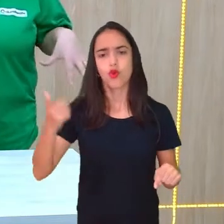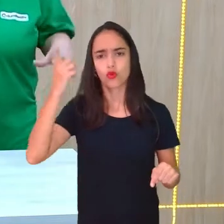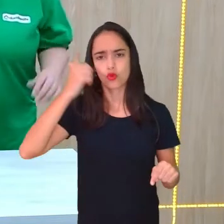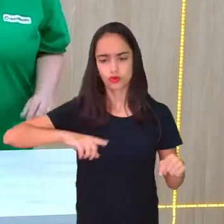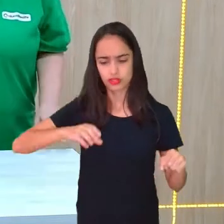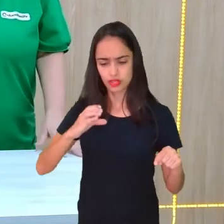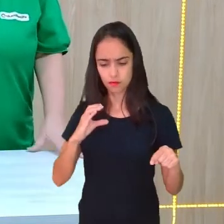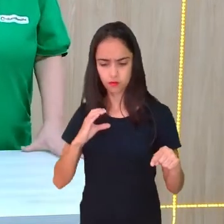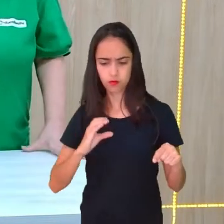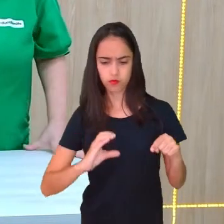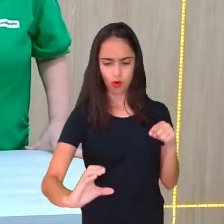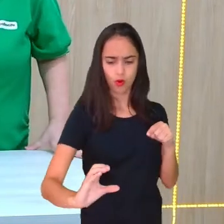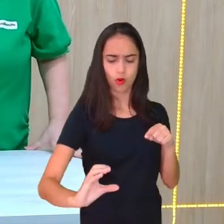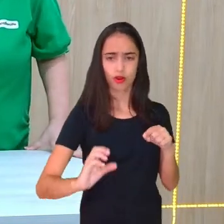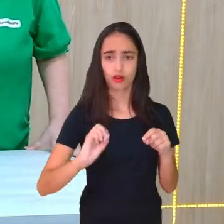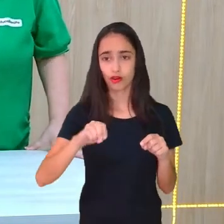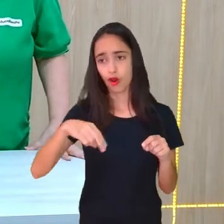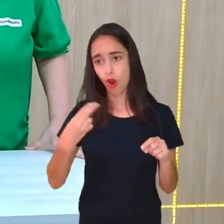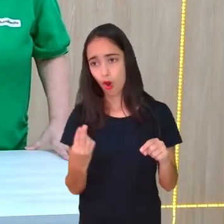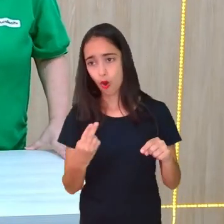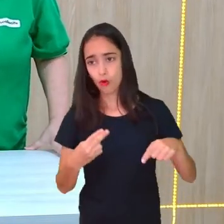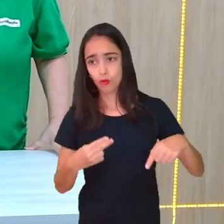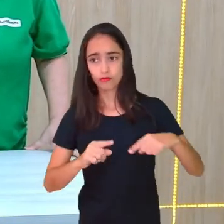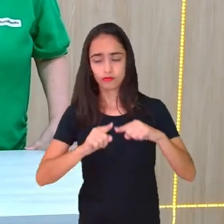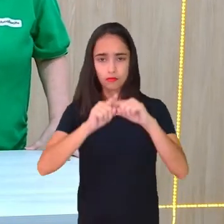para desmoronar.